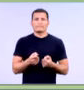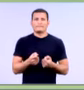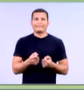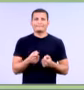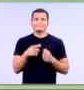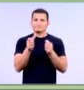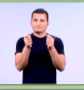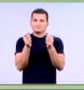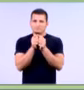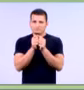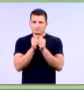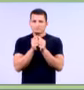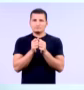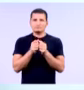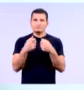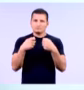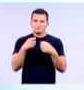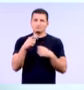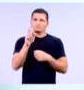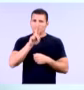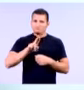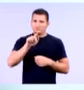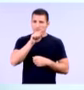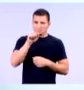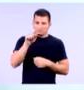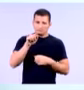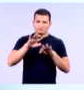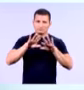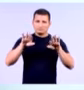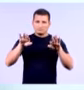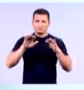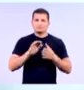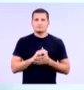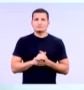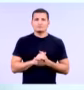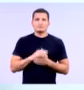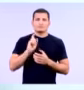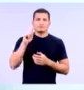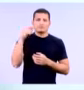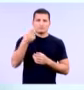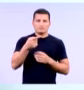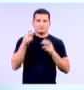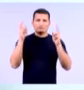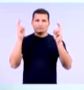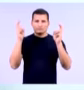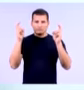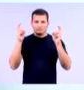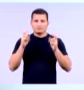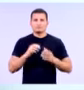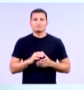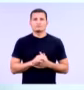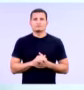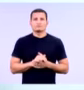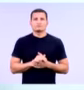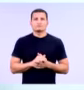ficar juntos, tem que utilizar o hífen. Para o nosso próximo assunto, que é